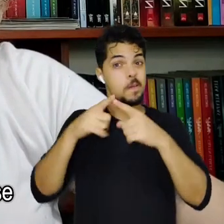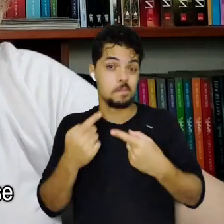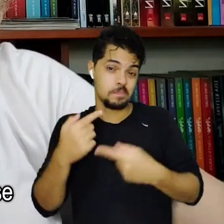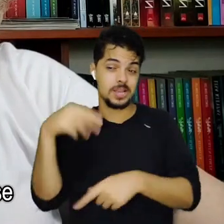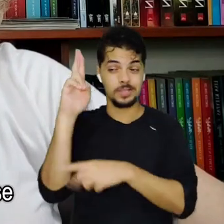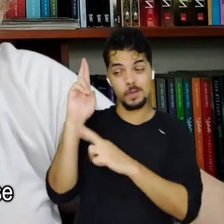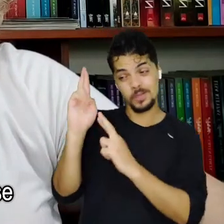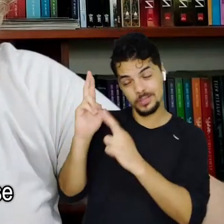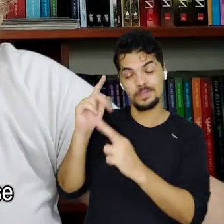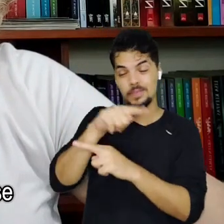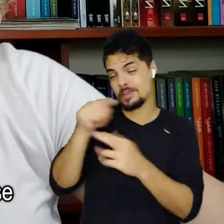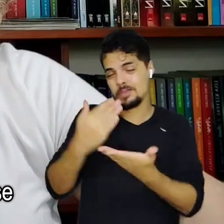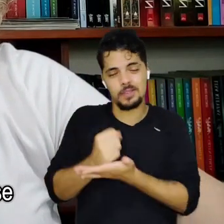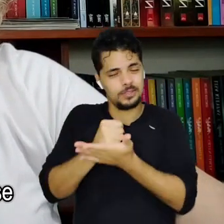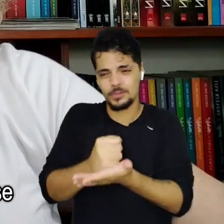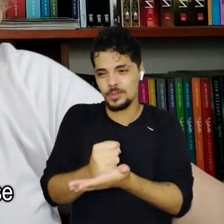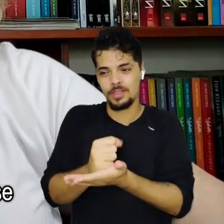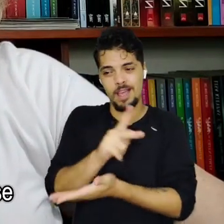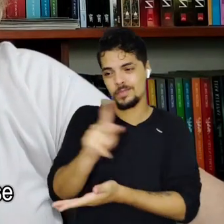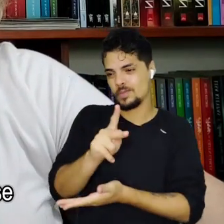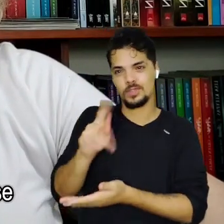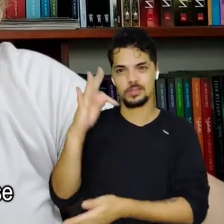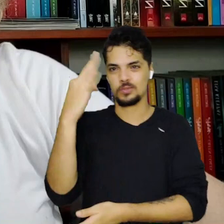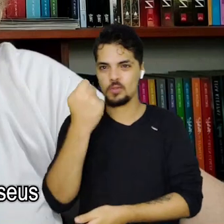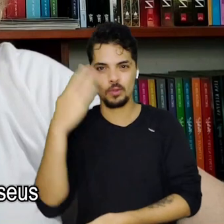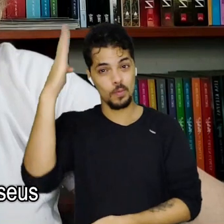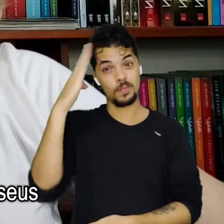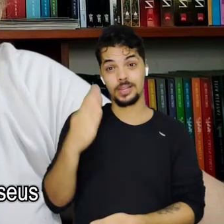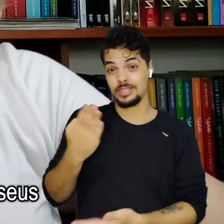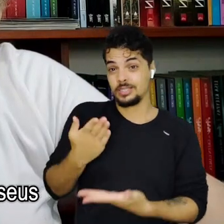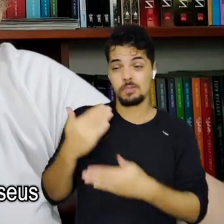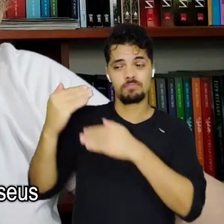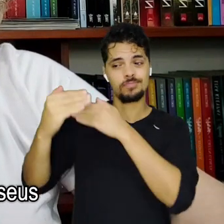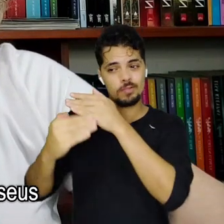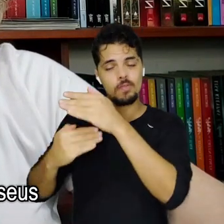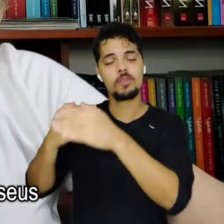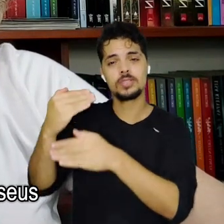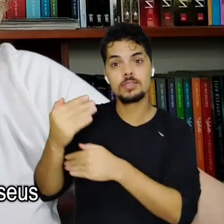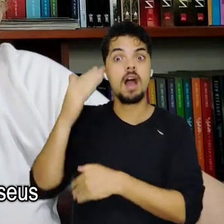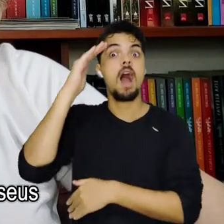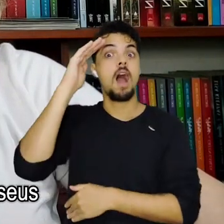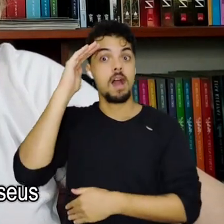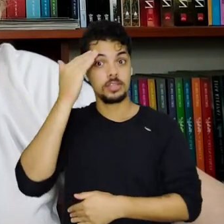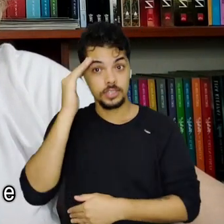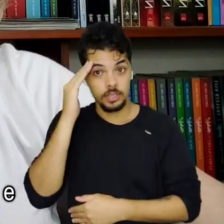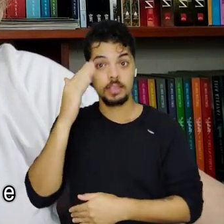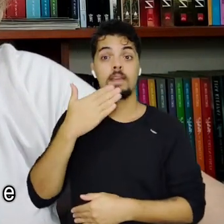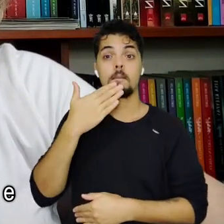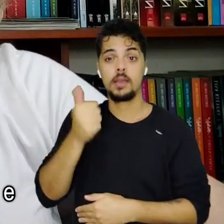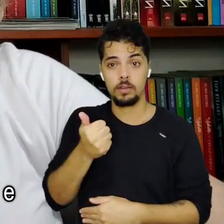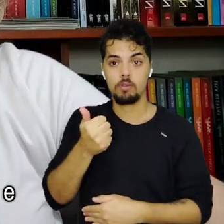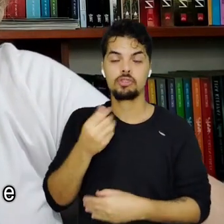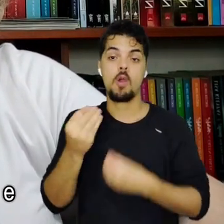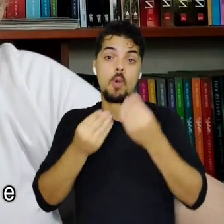possa ajudar professores do Brasil nesse processo de entender e compreender junto com seus